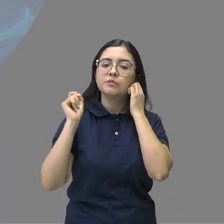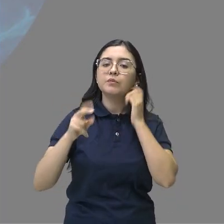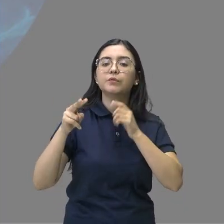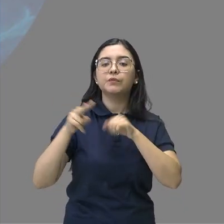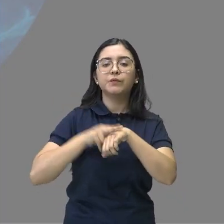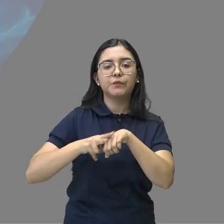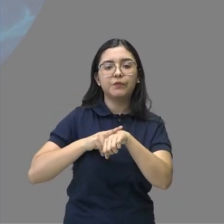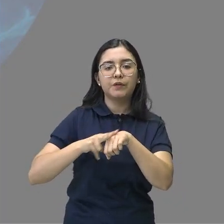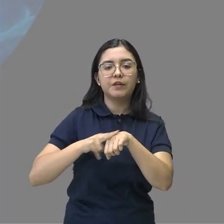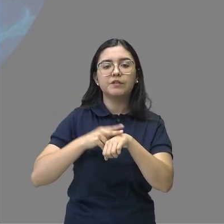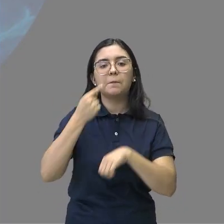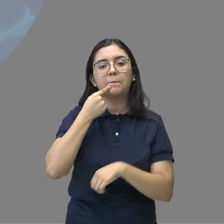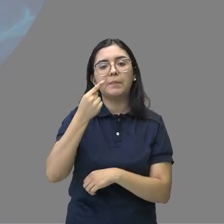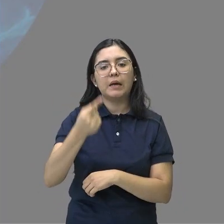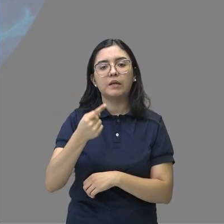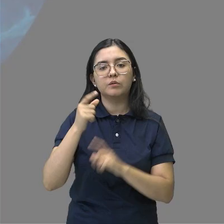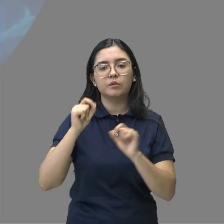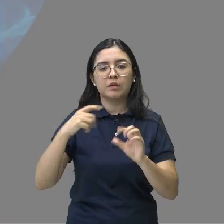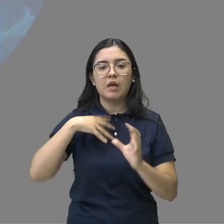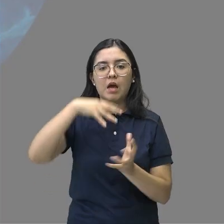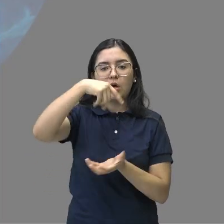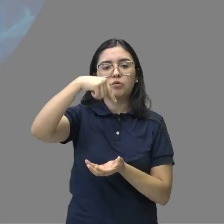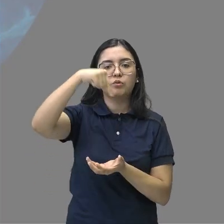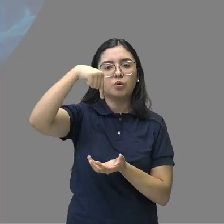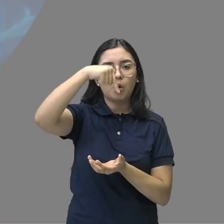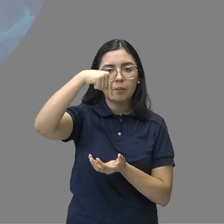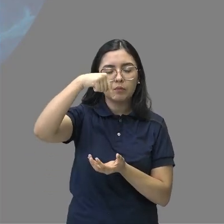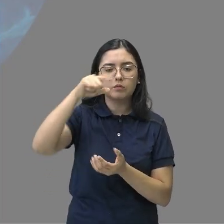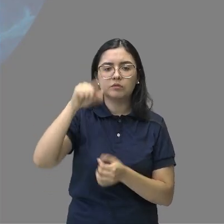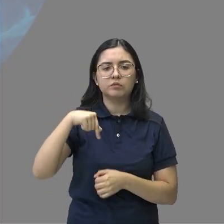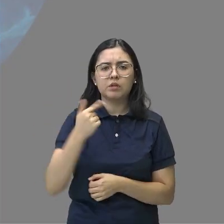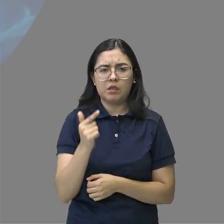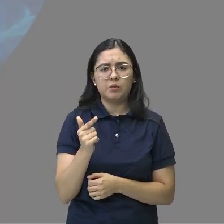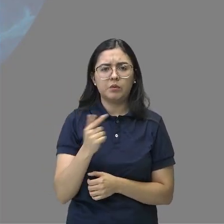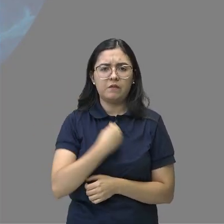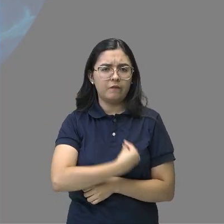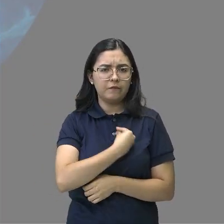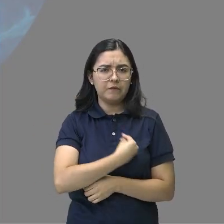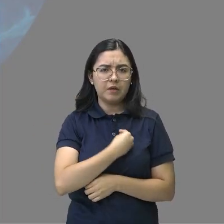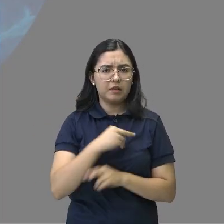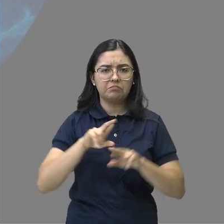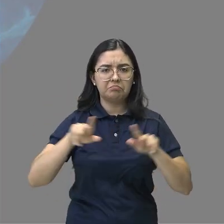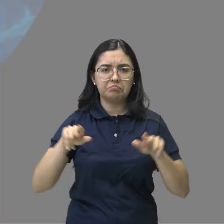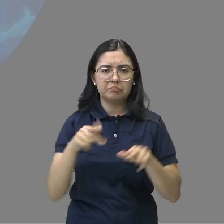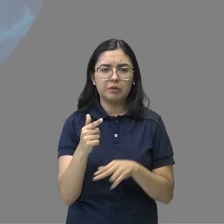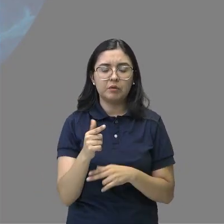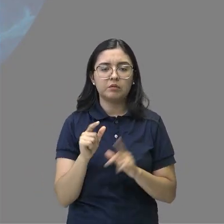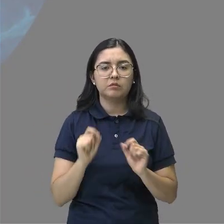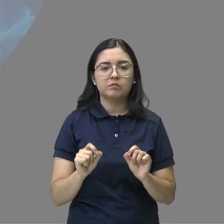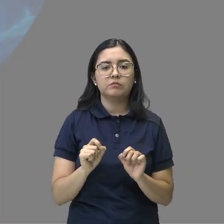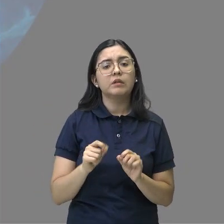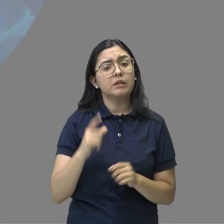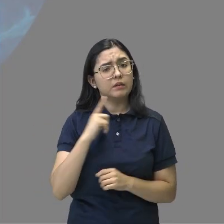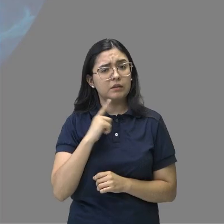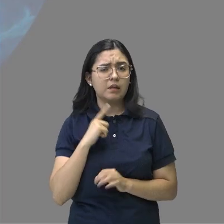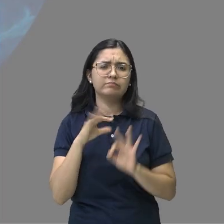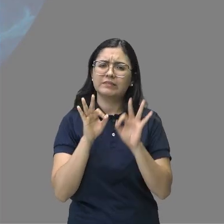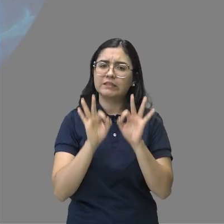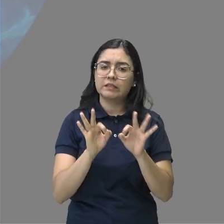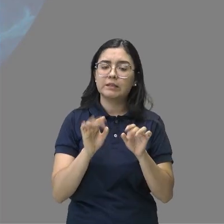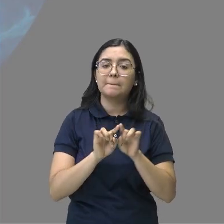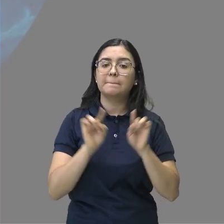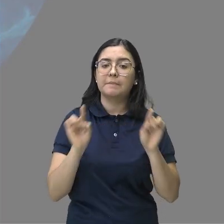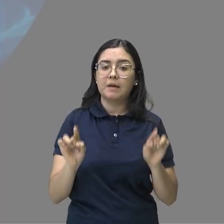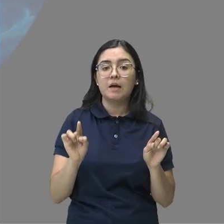aí mais próximo aí aos trópicos, né? Será que não tem diversidade de vida? Com certeza tem, tá, pessoal? É